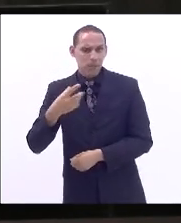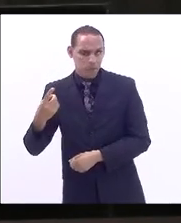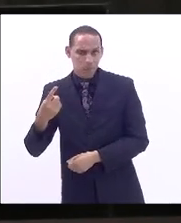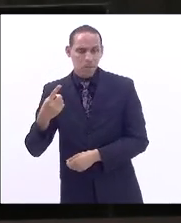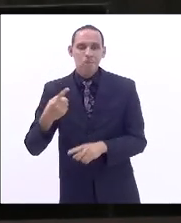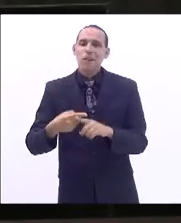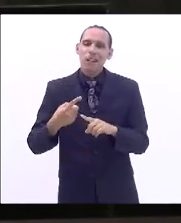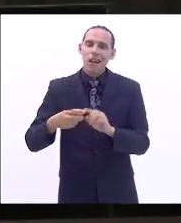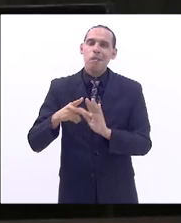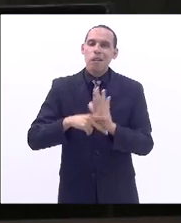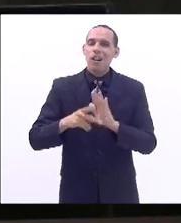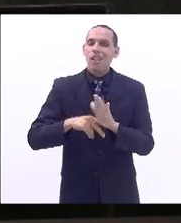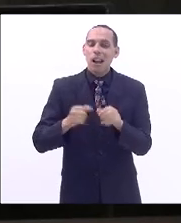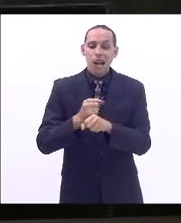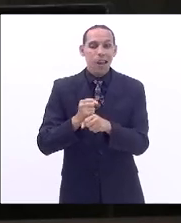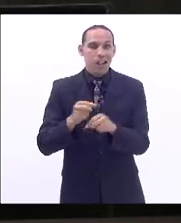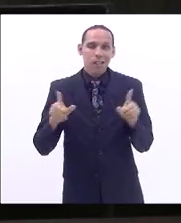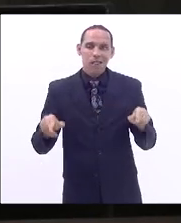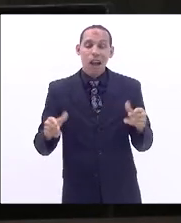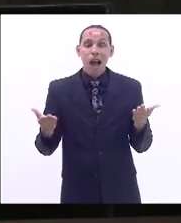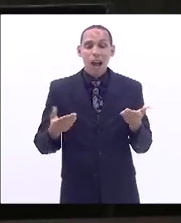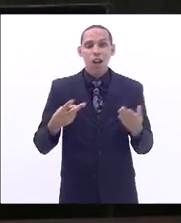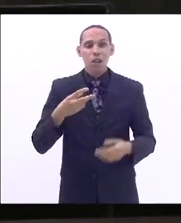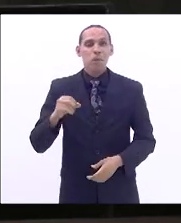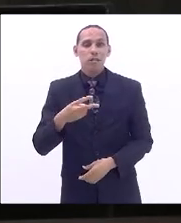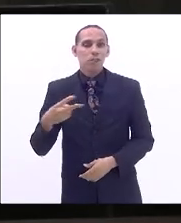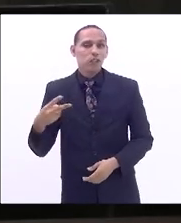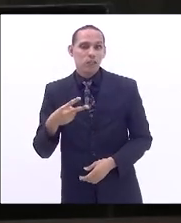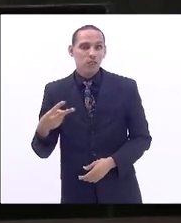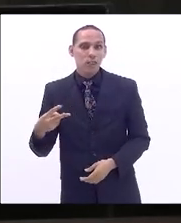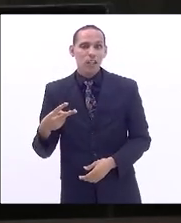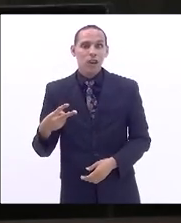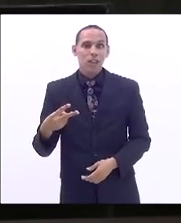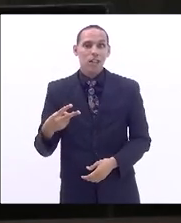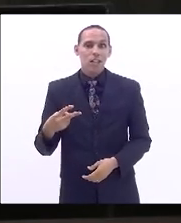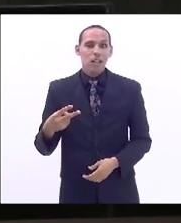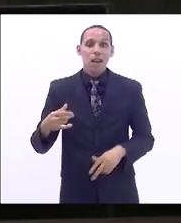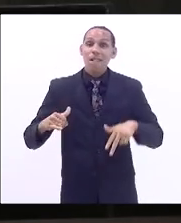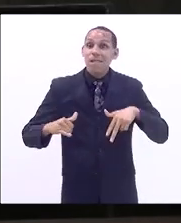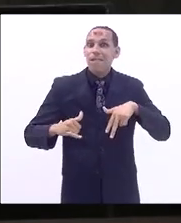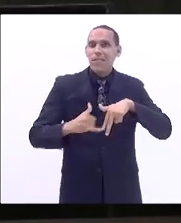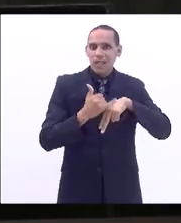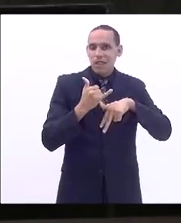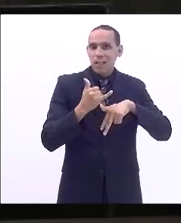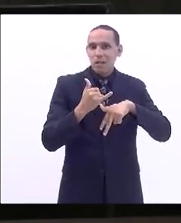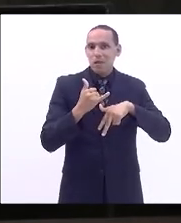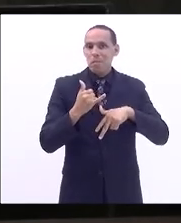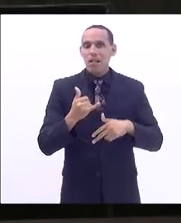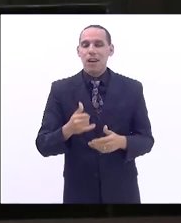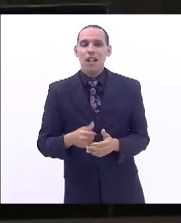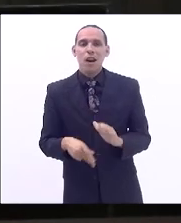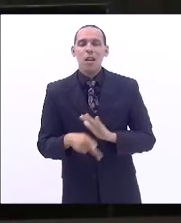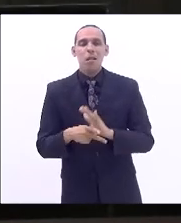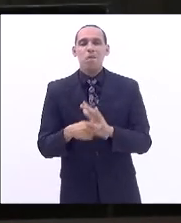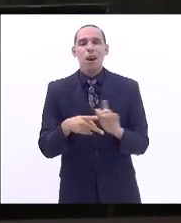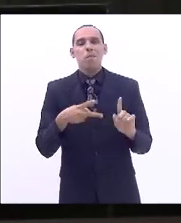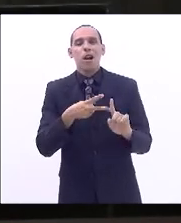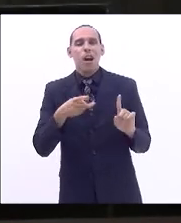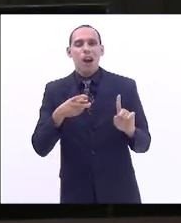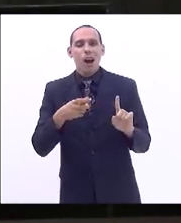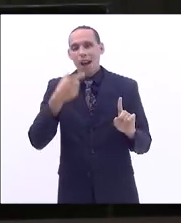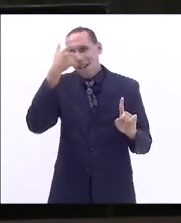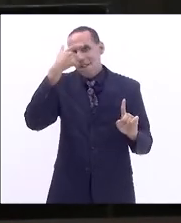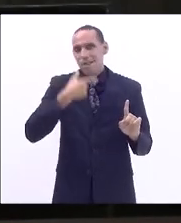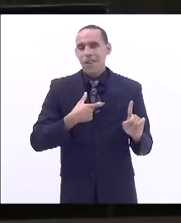esse projeto é 2021 estamos em 2022 e o número de vítimas de um um reconhecimento